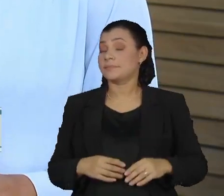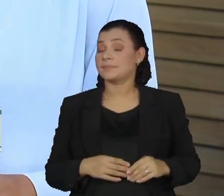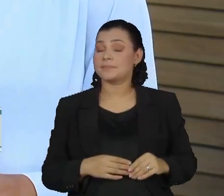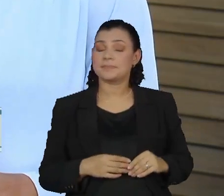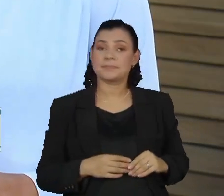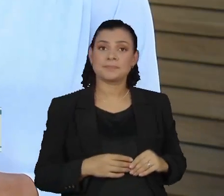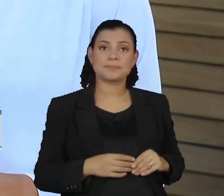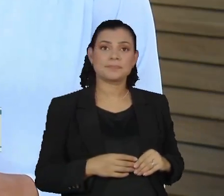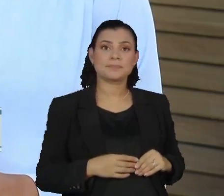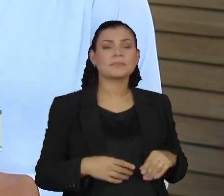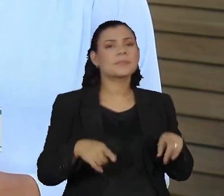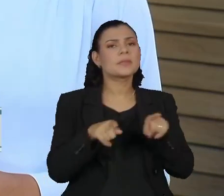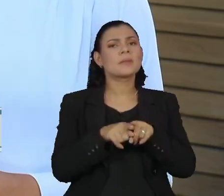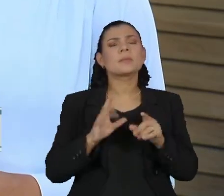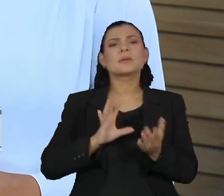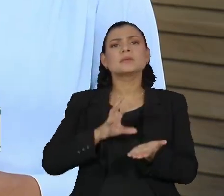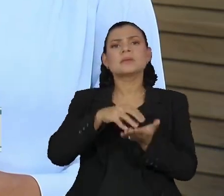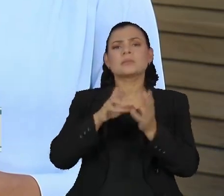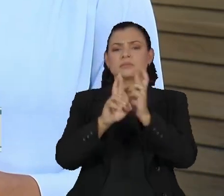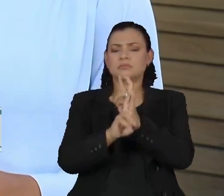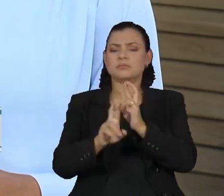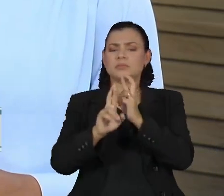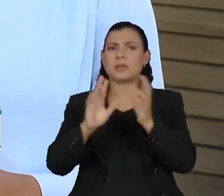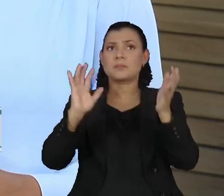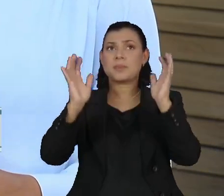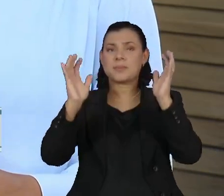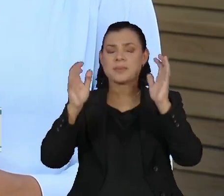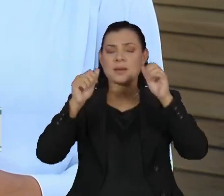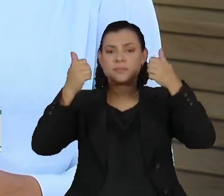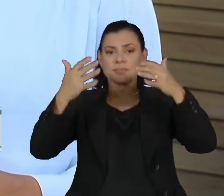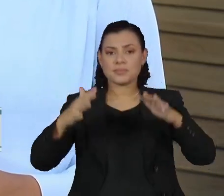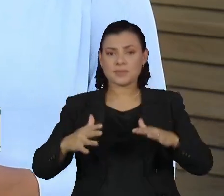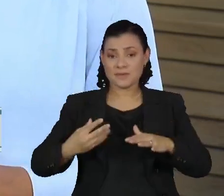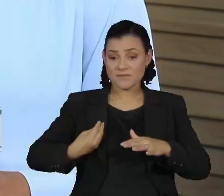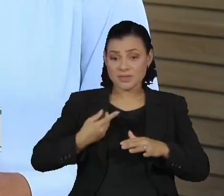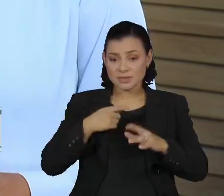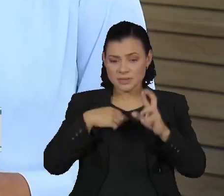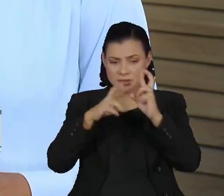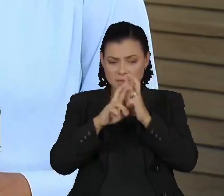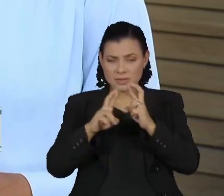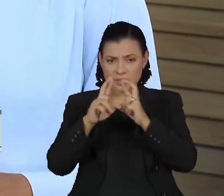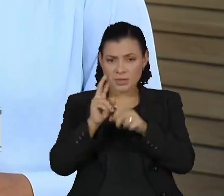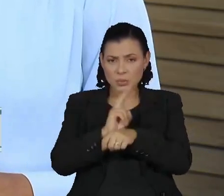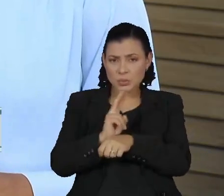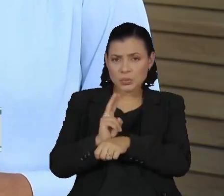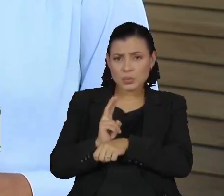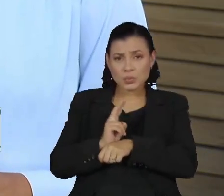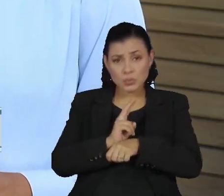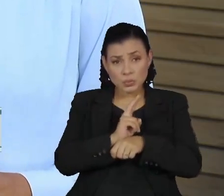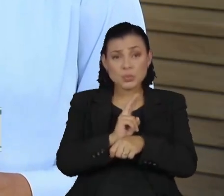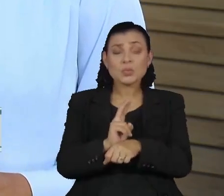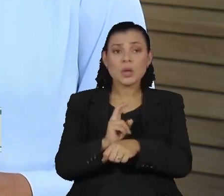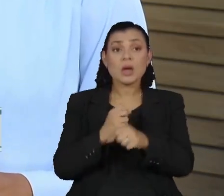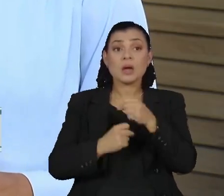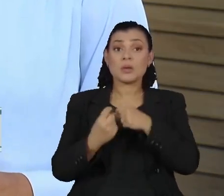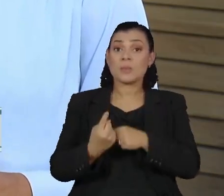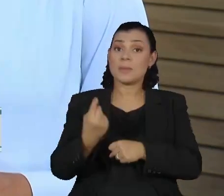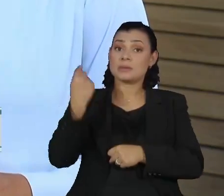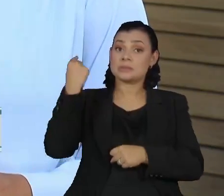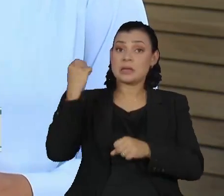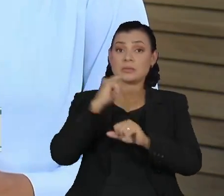O Centro Nacional de Monitoramento e Alertas de Desastres Naturais, CEMADEM, revelou no ano passado